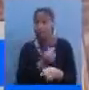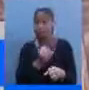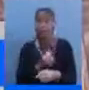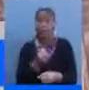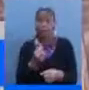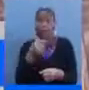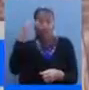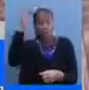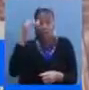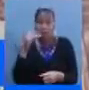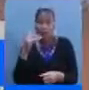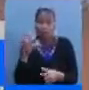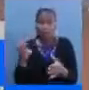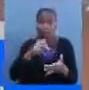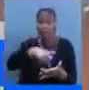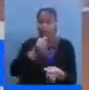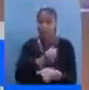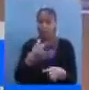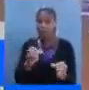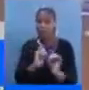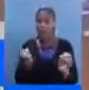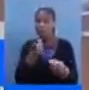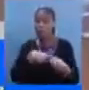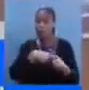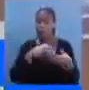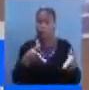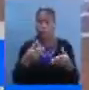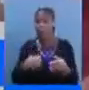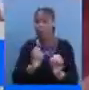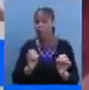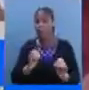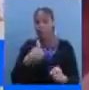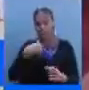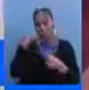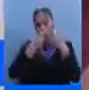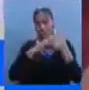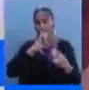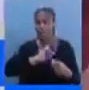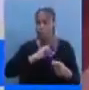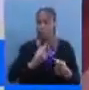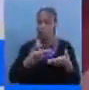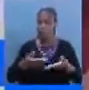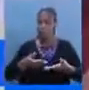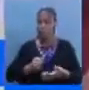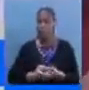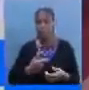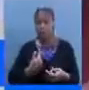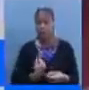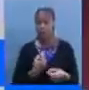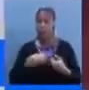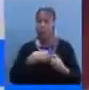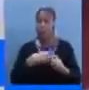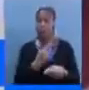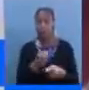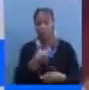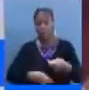alguém. Mas que tem sócio que tem ajudante, minha que amanhã figura de guidão. Minha não está considerando minha sócio para morrer, não está bem, não está ajudando